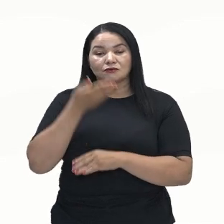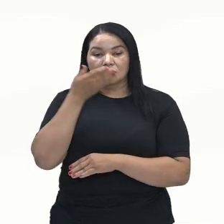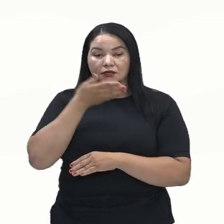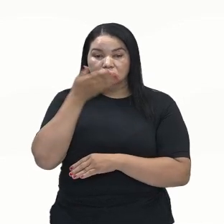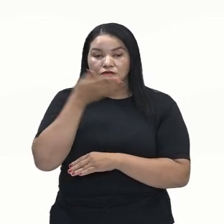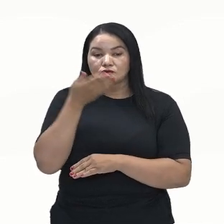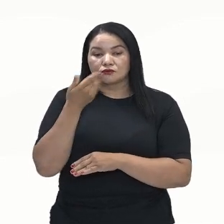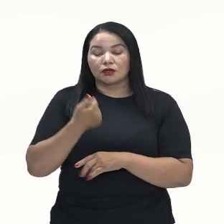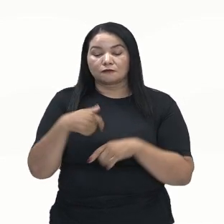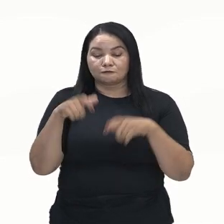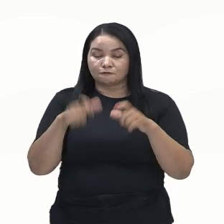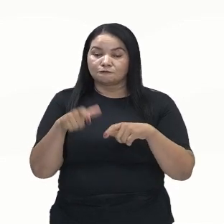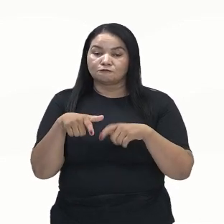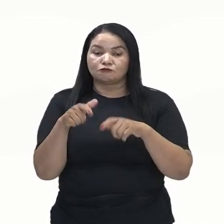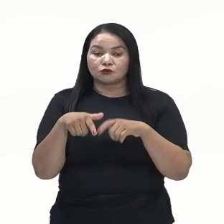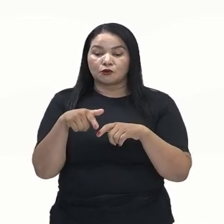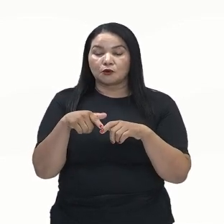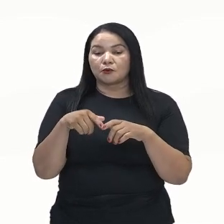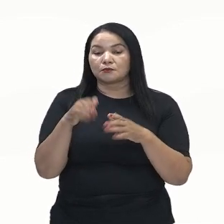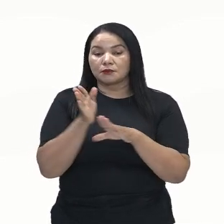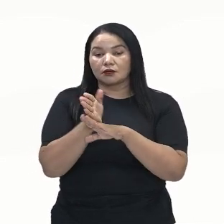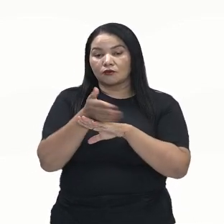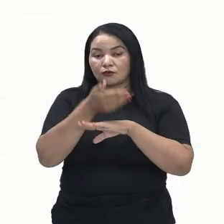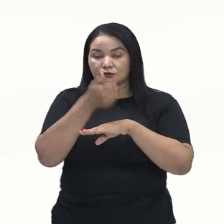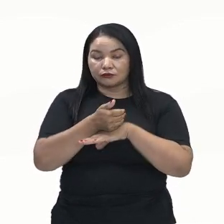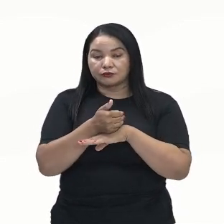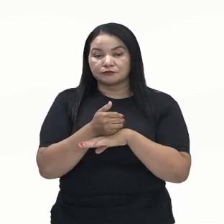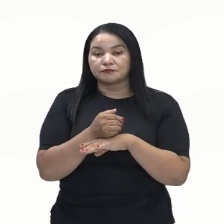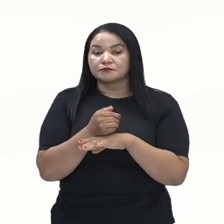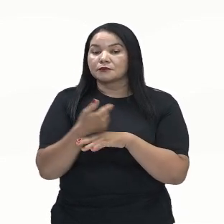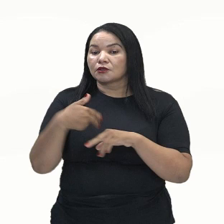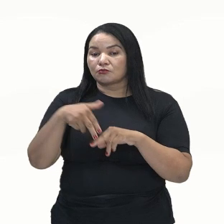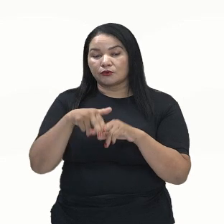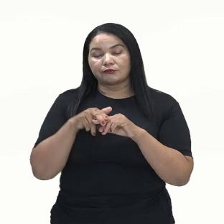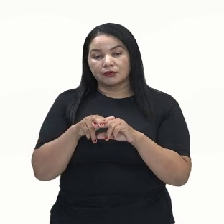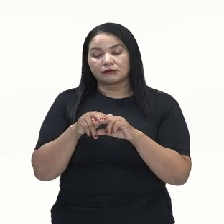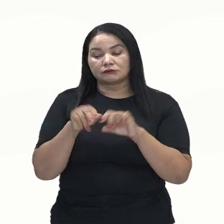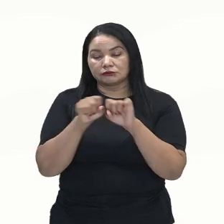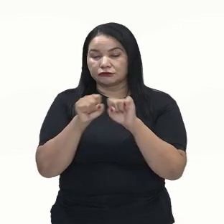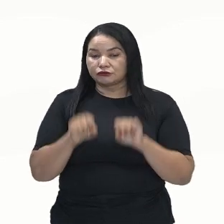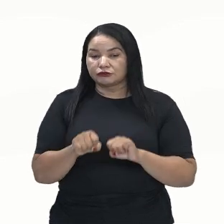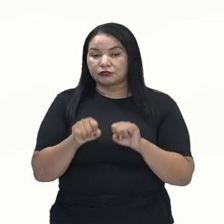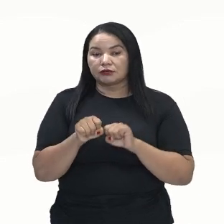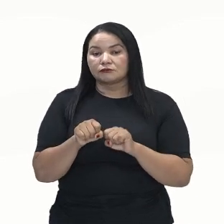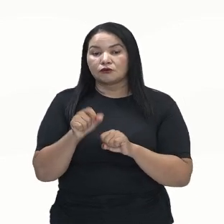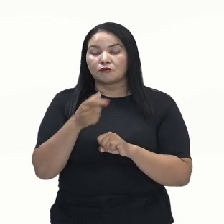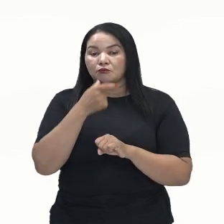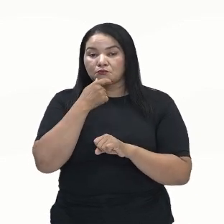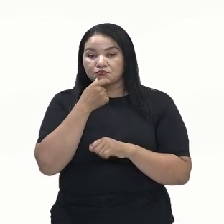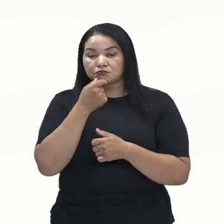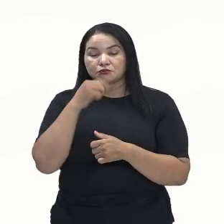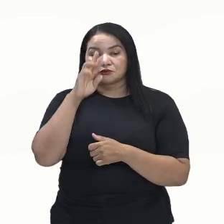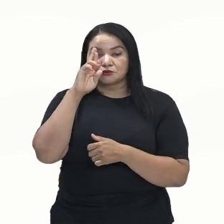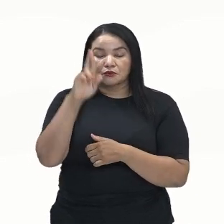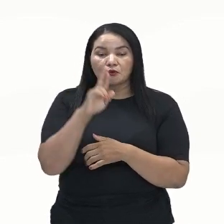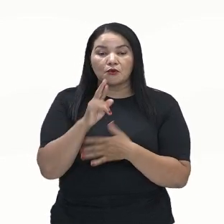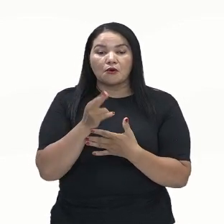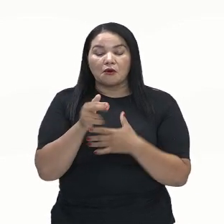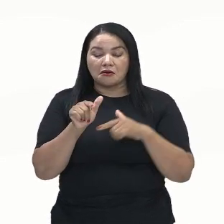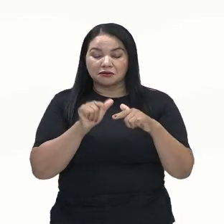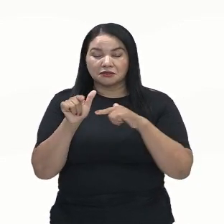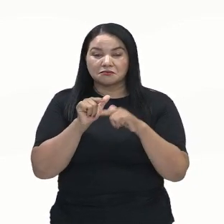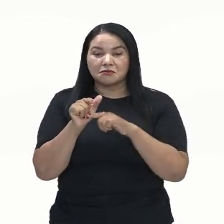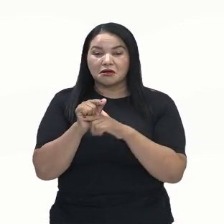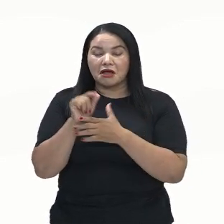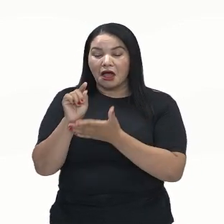açúcar na região colonial. Então, por meio desse sistema, os senhores de engenho, eles tinham grandes